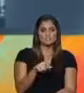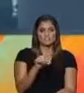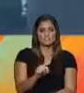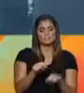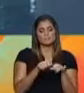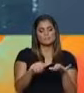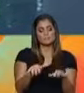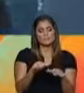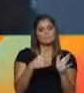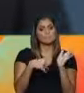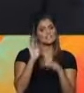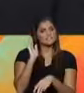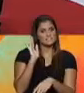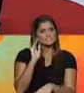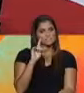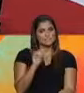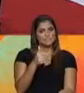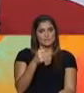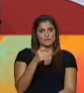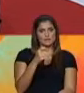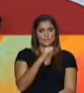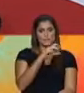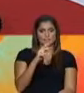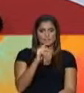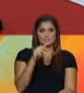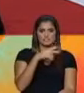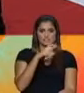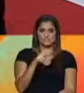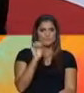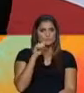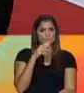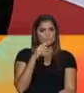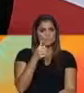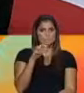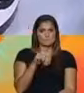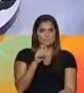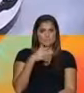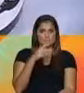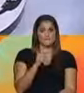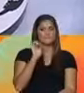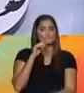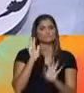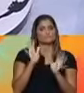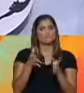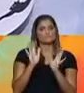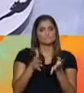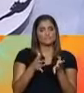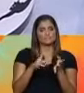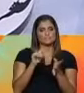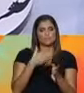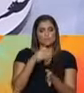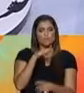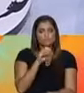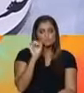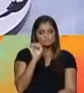esta pandemia passe. Beira Interior, Meda. Exatamente, são os vinhos da Meda, já vinhos que, portanto, que são do Douro,